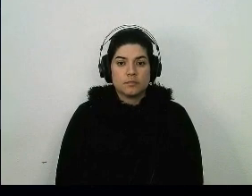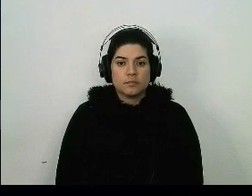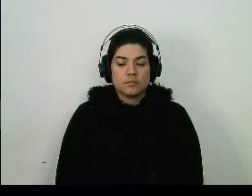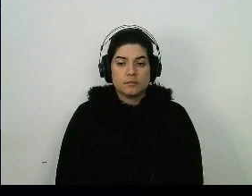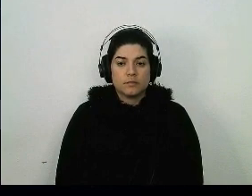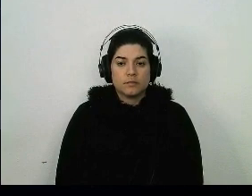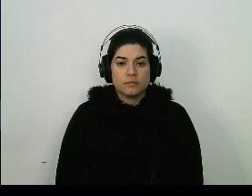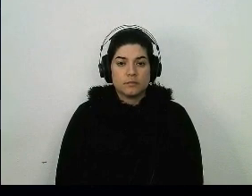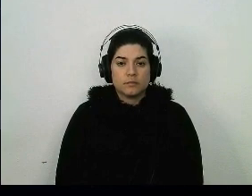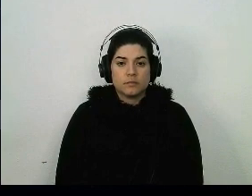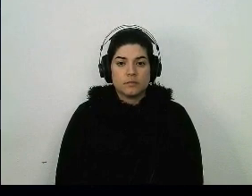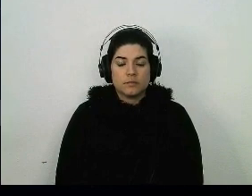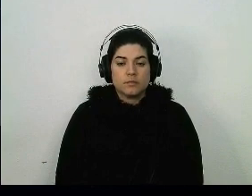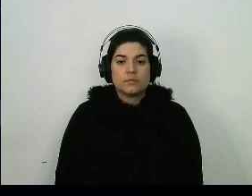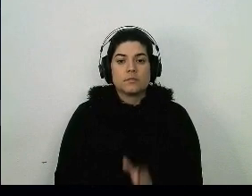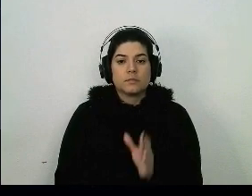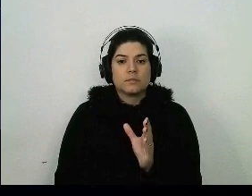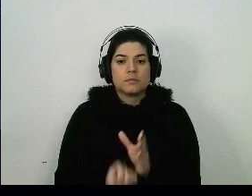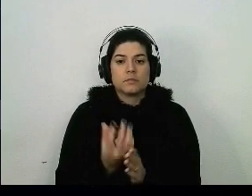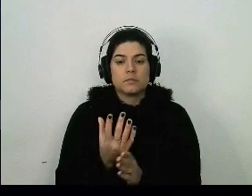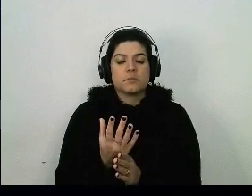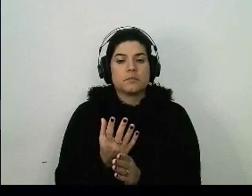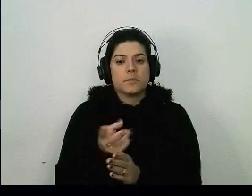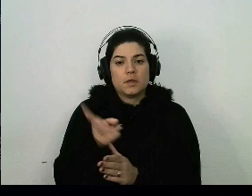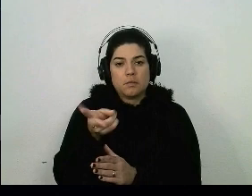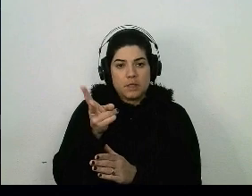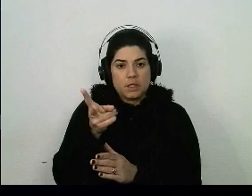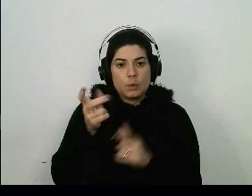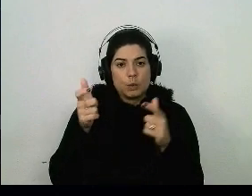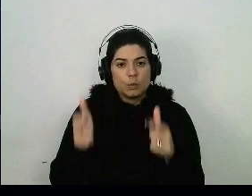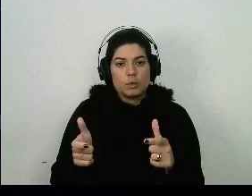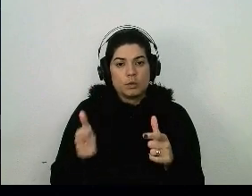Pelo jeito ele criou lá mesmo. Deixa eu ver se ele vai.